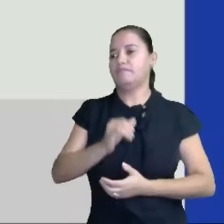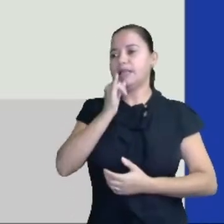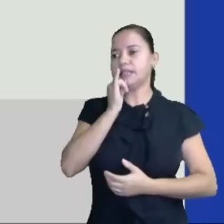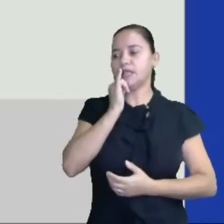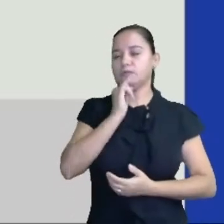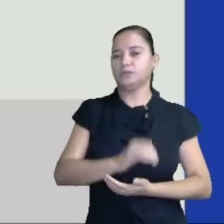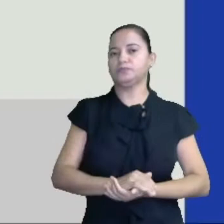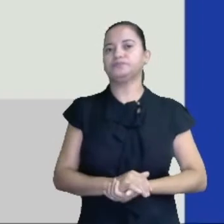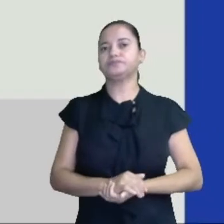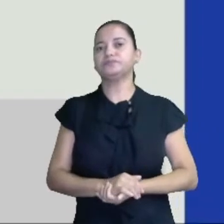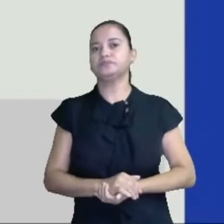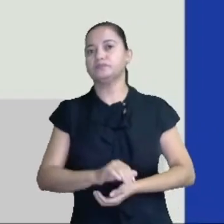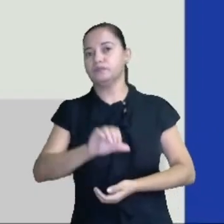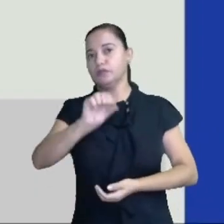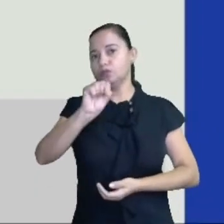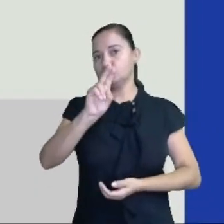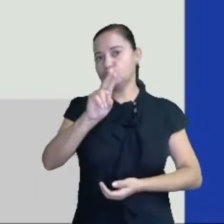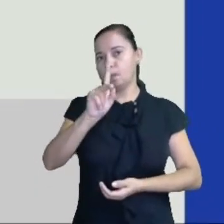exemplo.